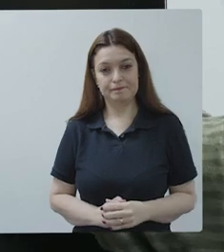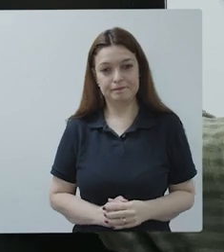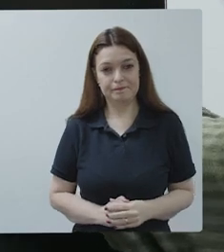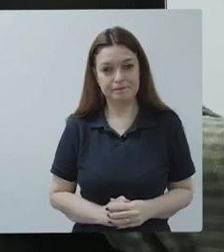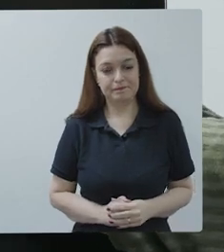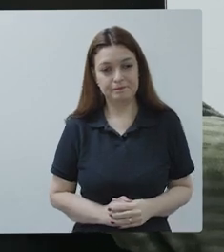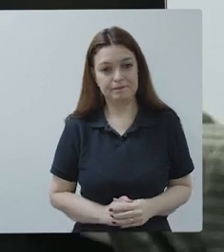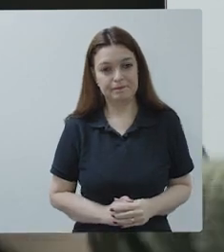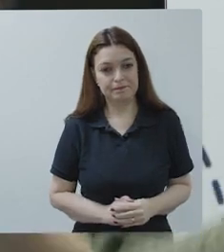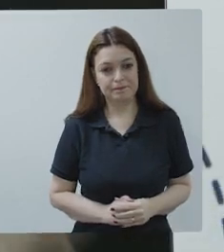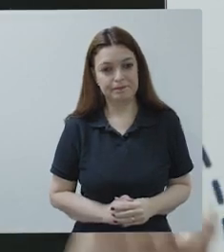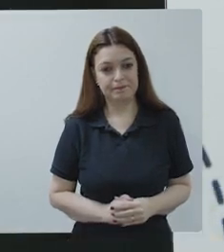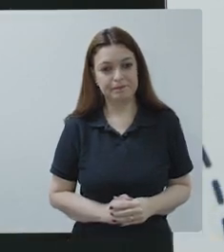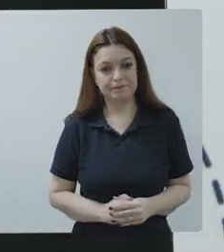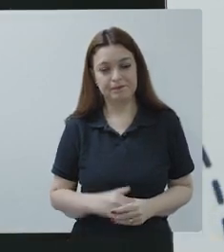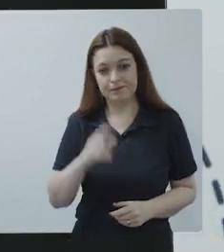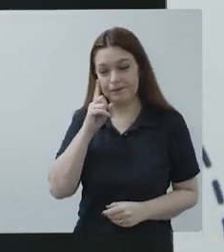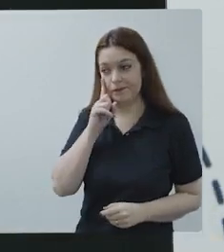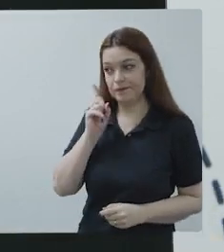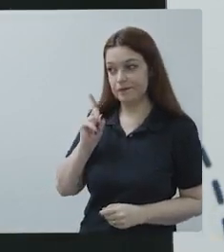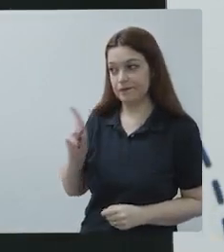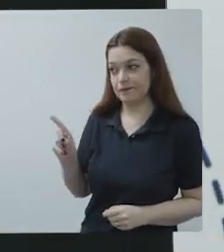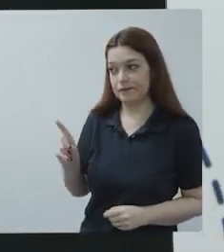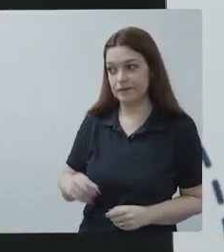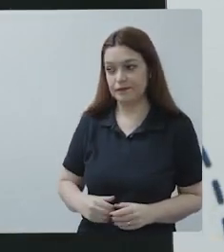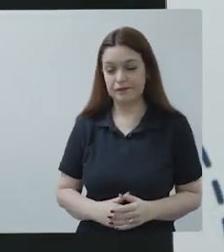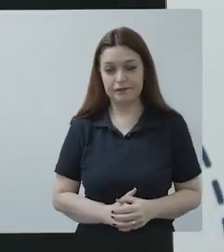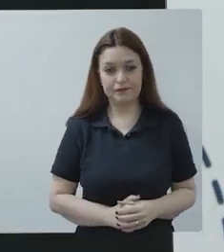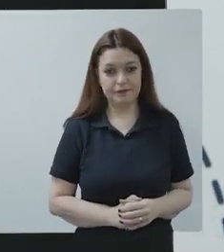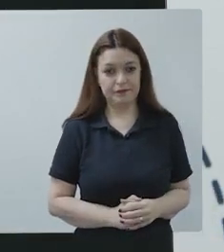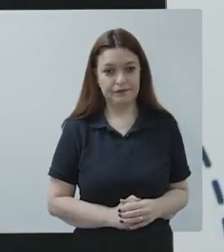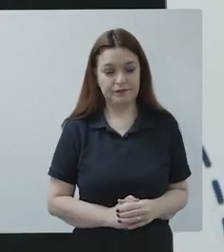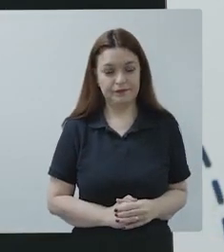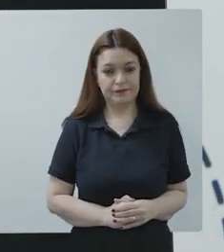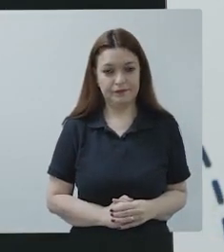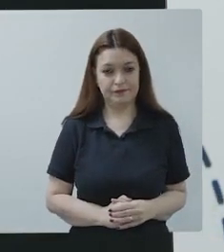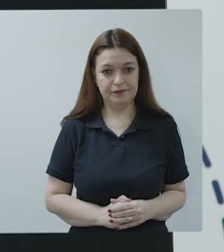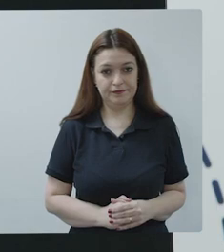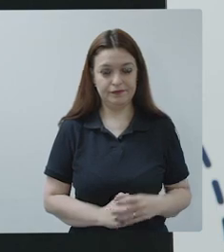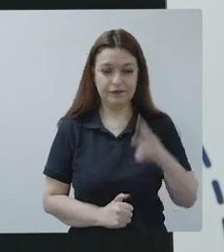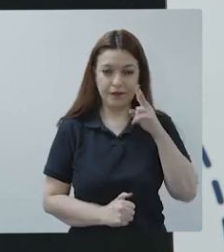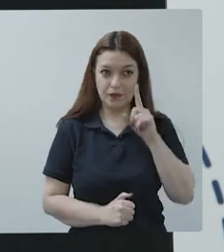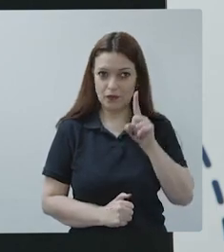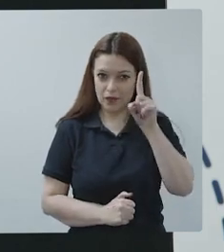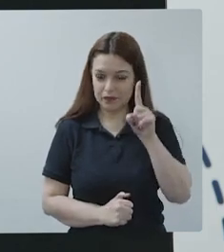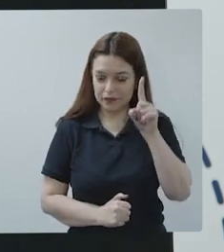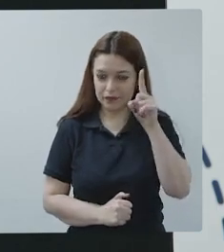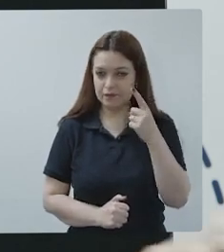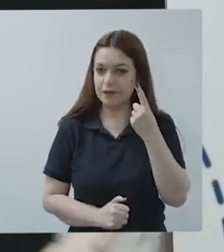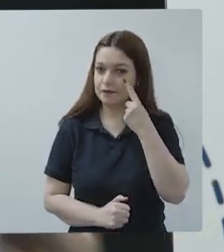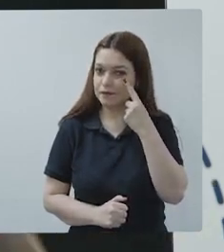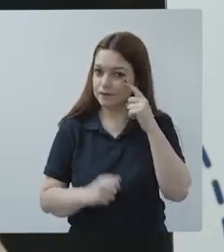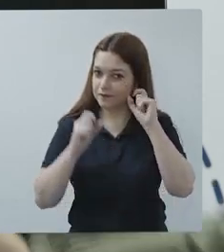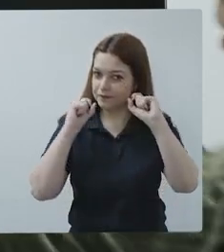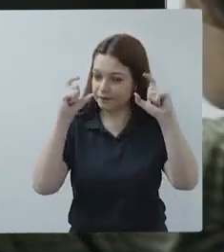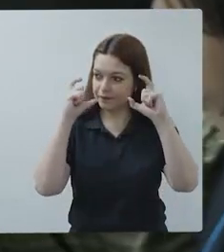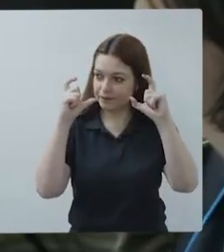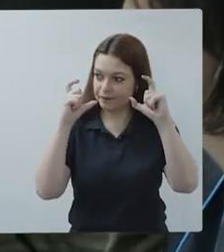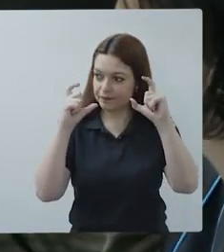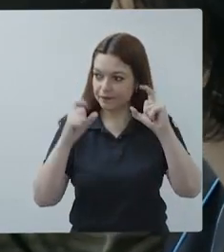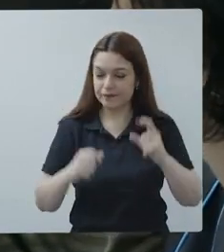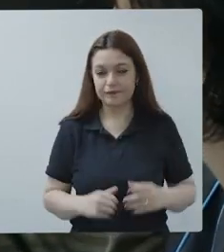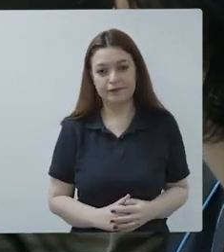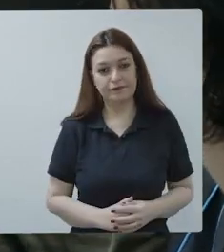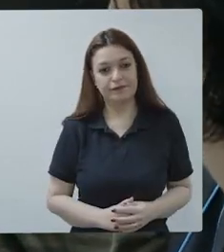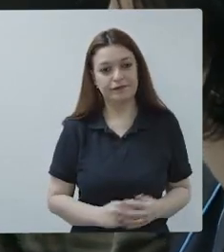meio? Uhum. Muito bem. Eu vou lá no outro cantinho. Ó, tem que prestar atenção, ó.